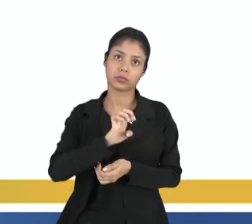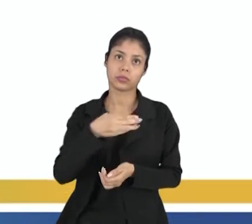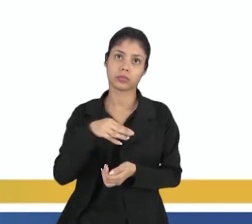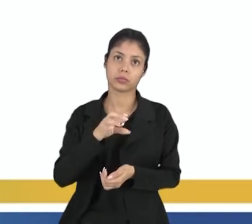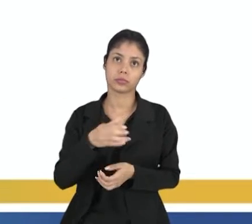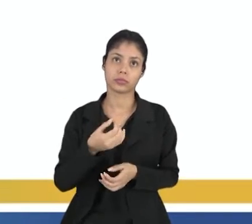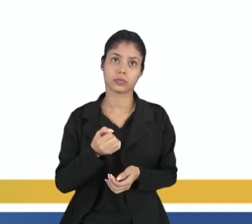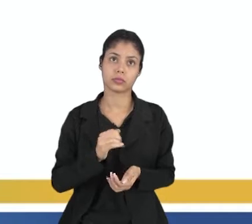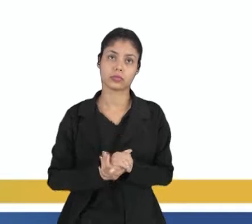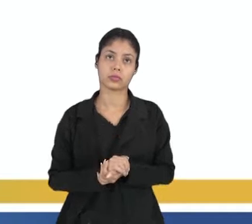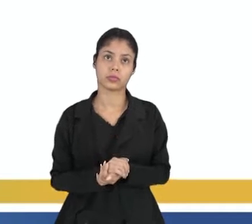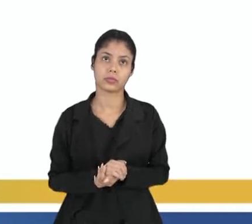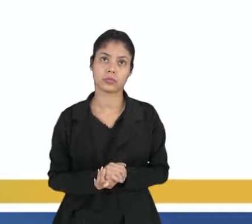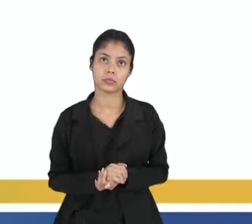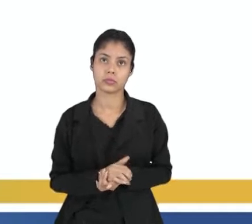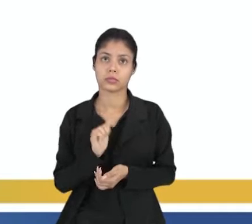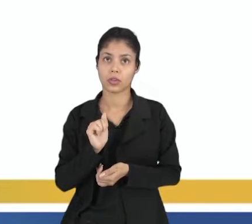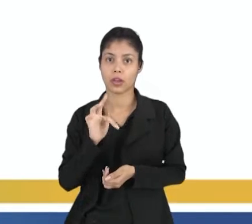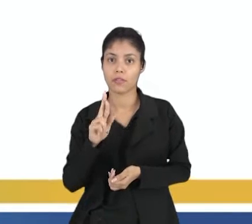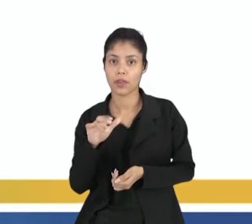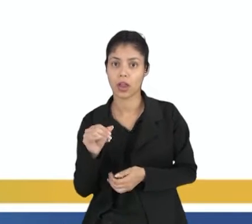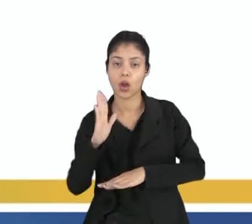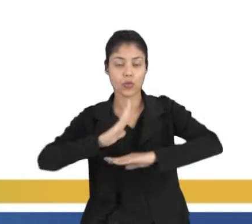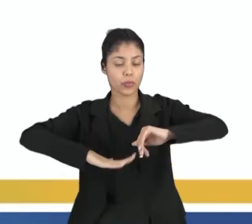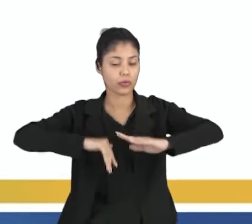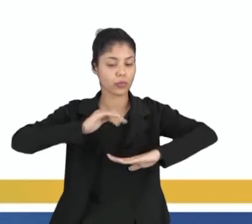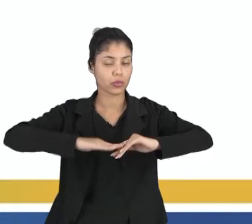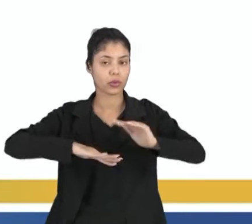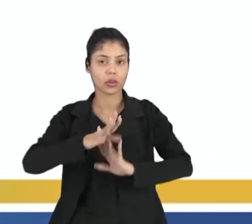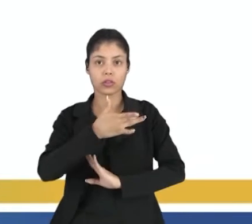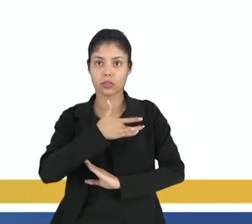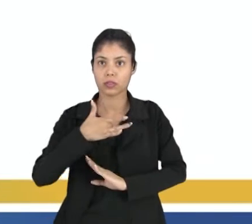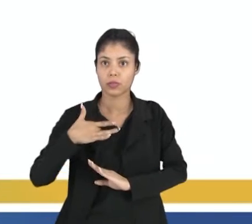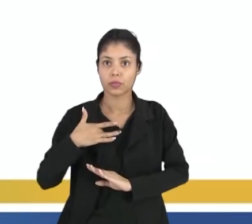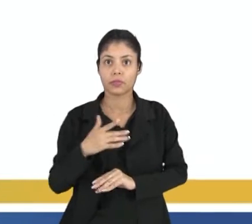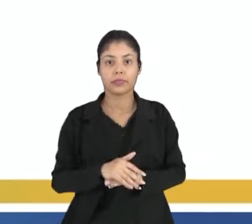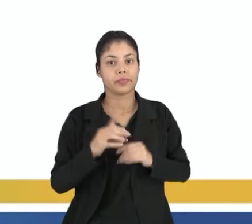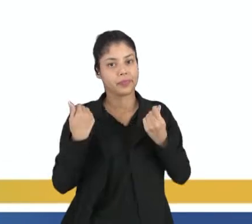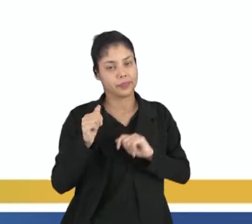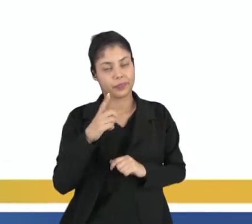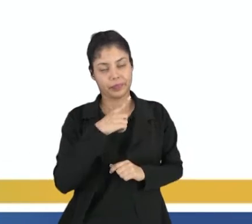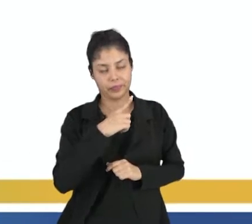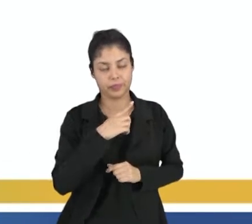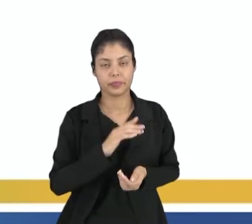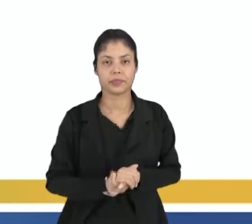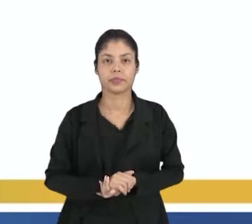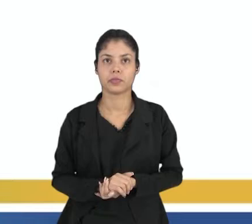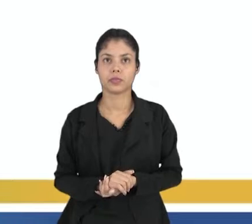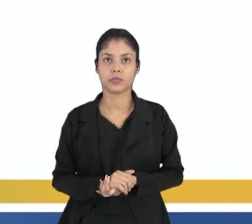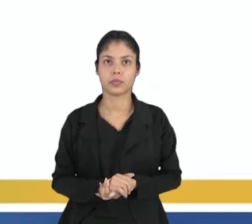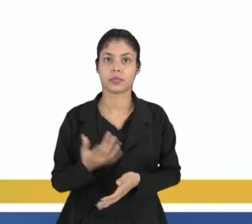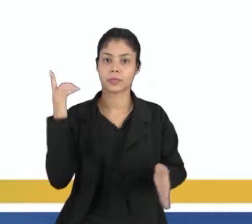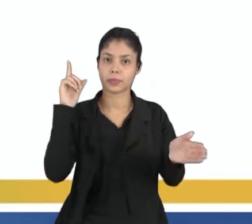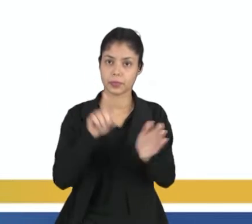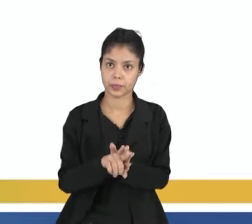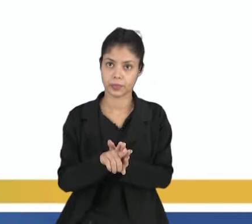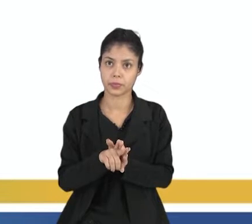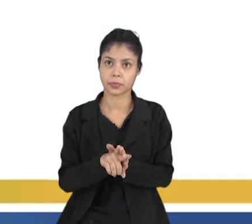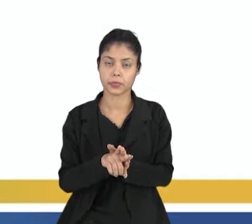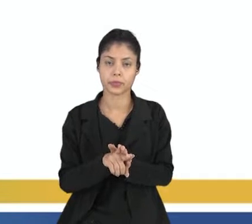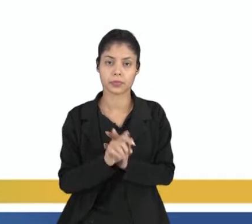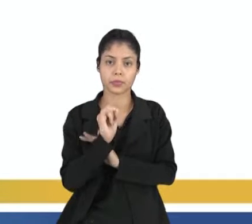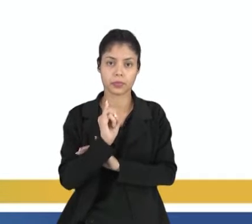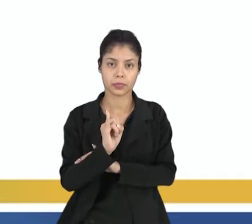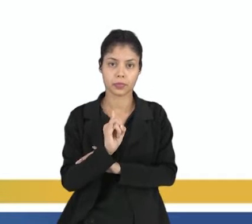hemocentros e afins, os profissionais de saúde devem perguntar,